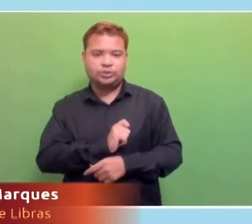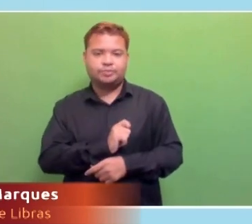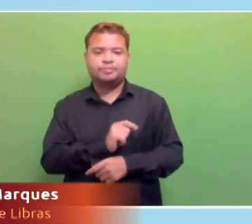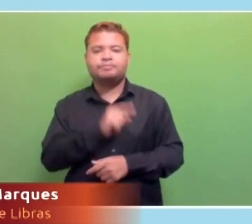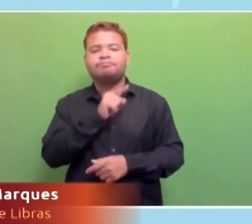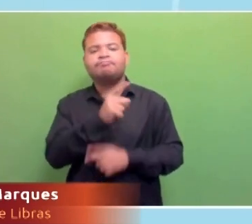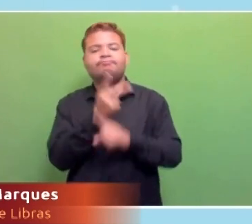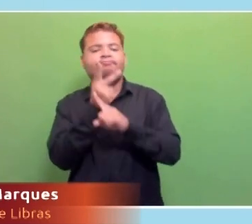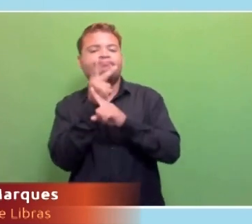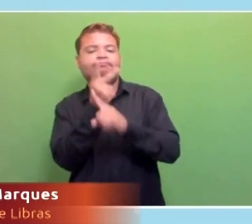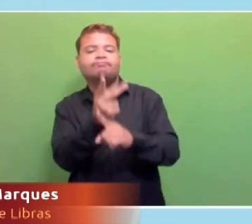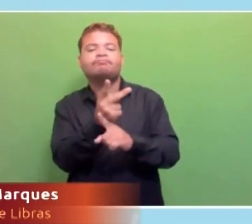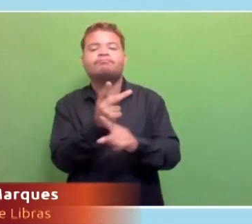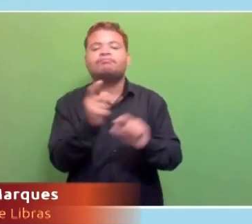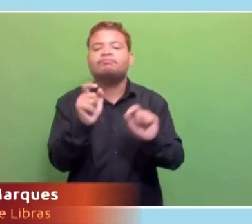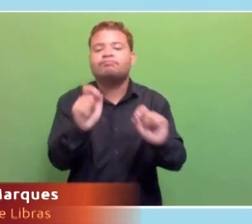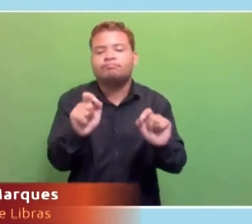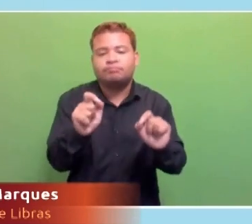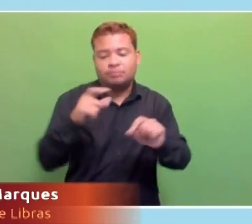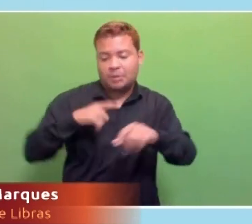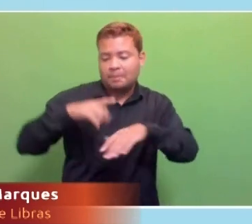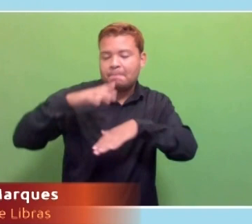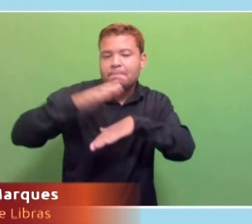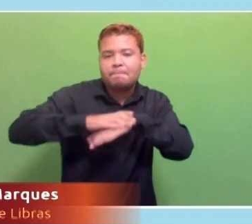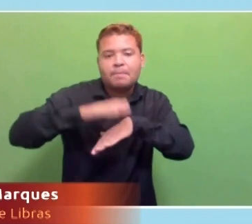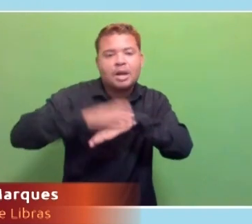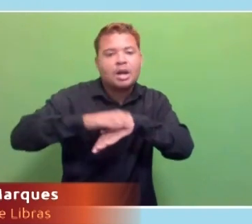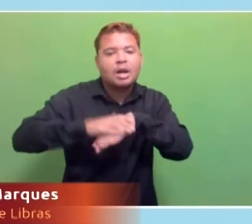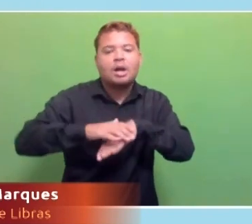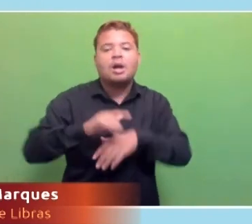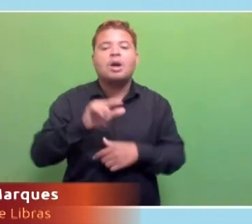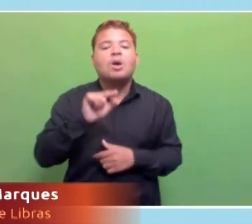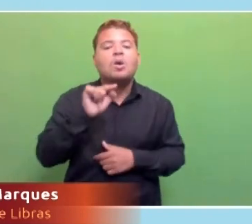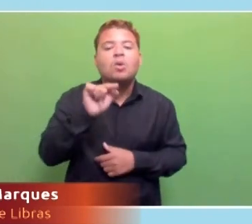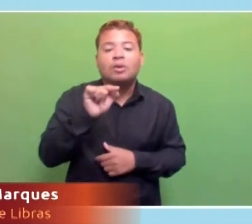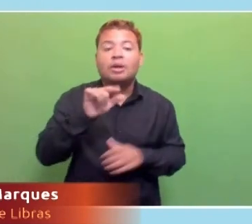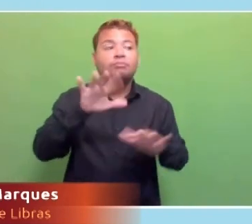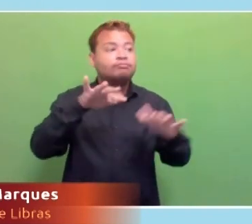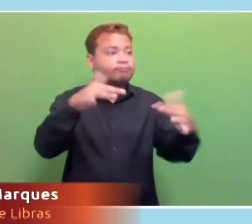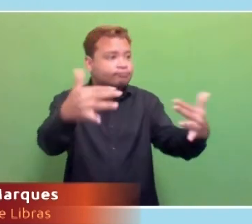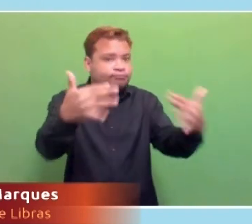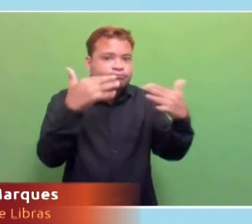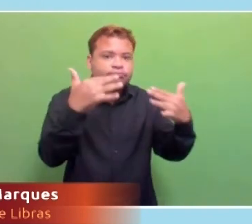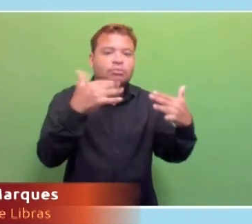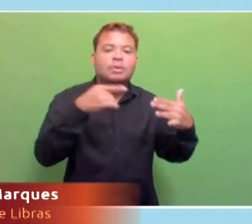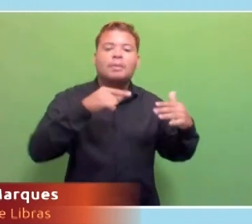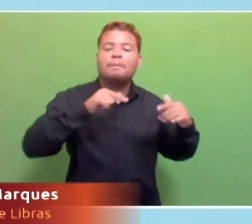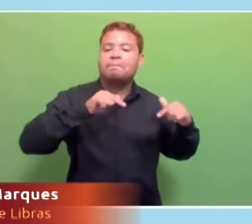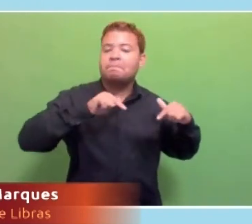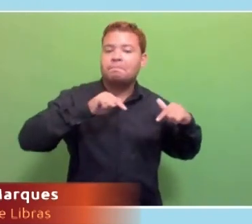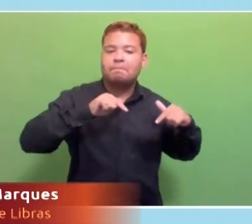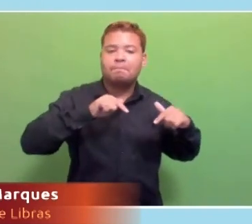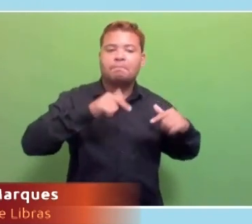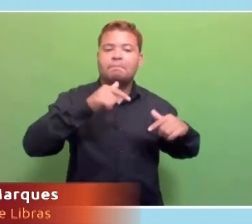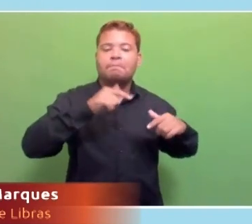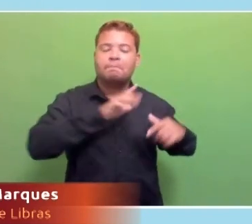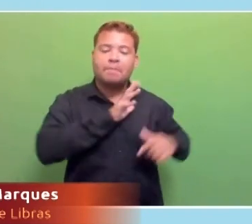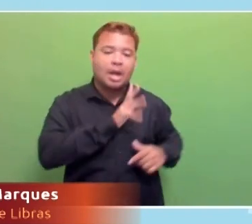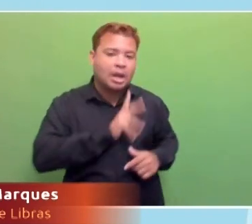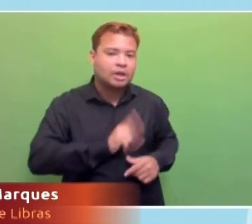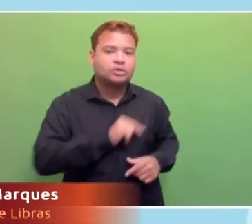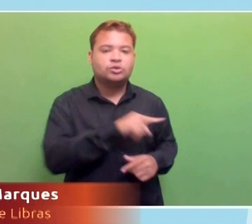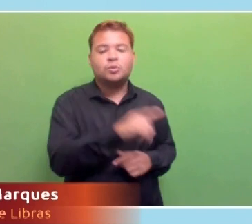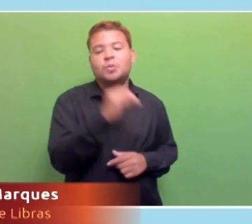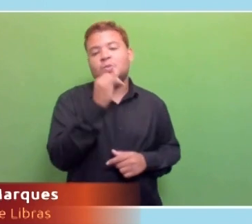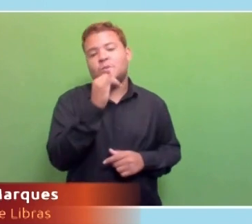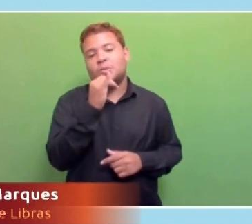por meio de diversas ações, chamar atenção para a causa palestina, né? Começa lá, por exemplo, lá com os